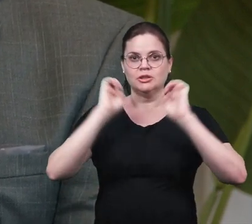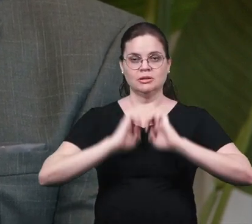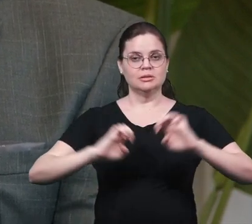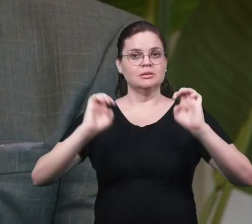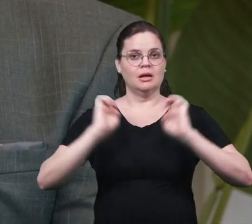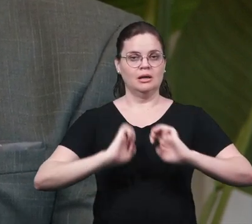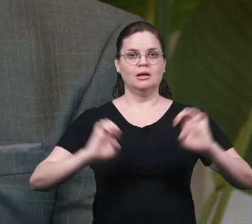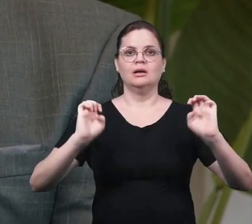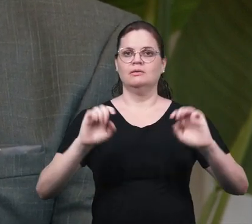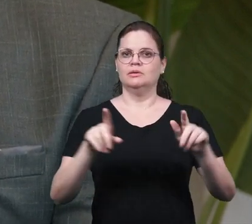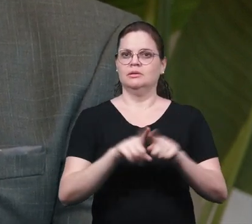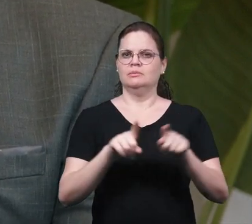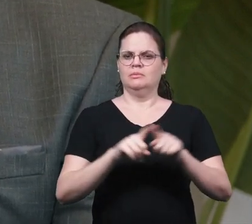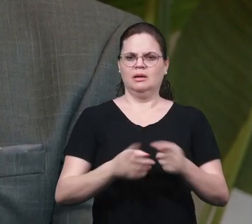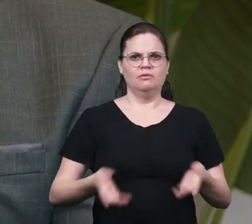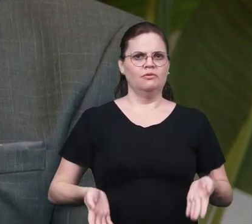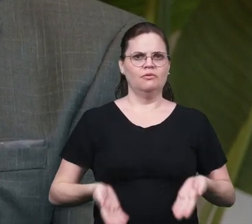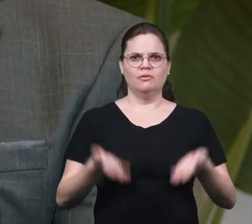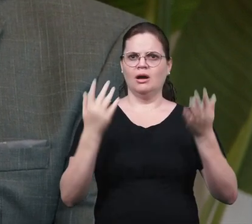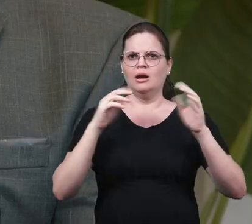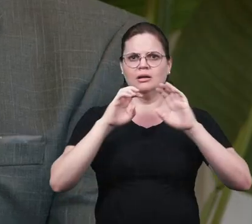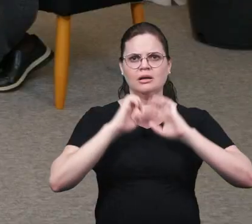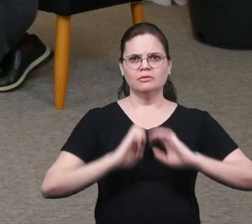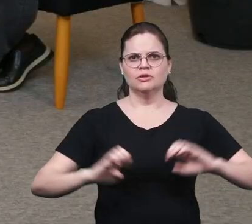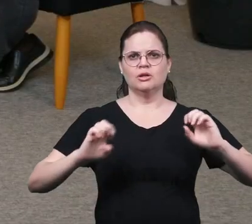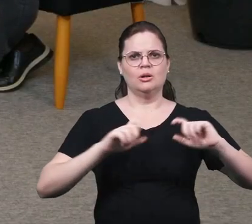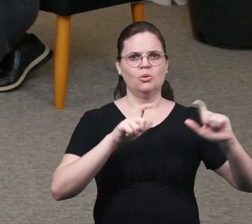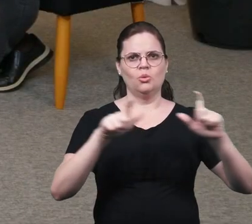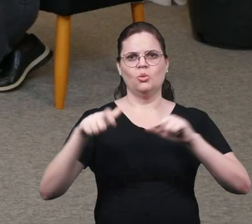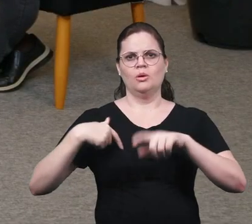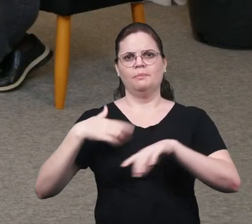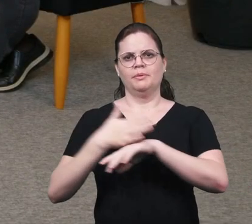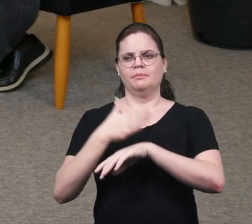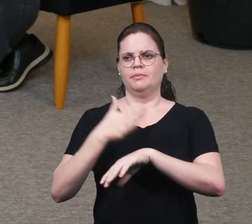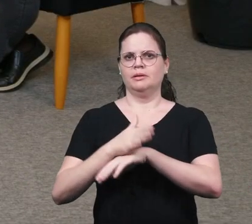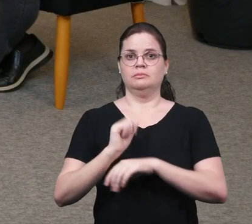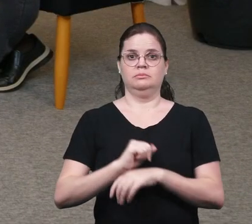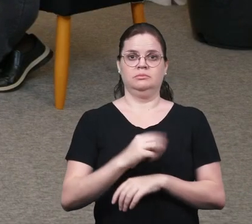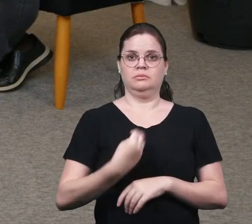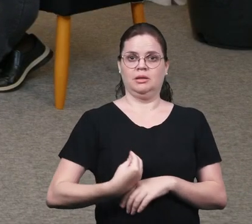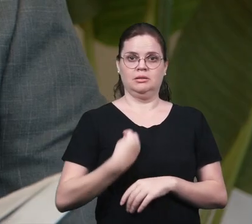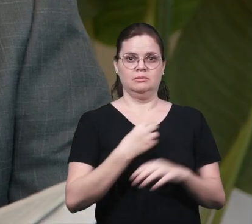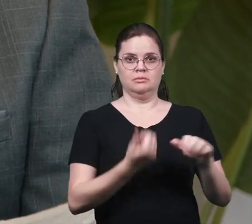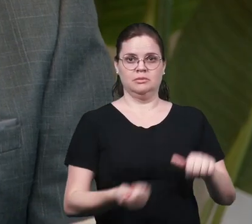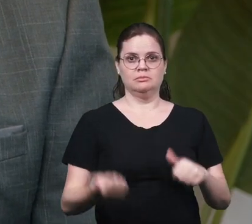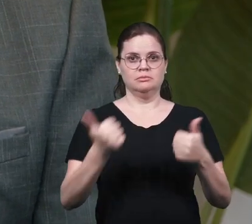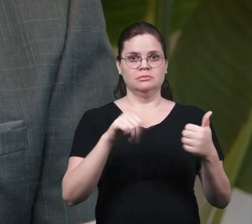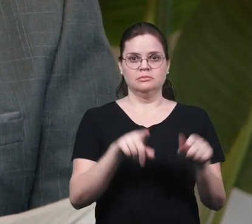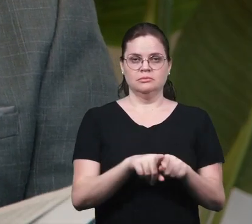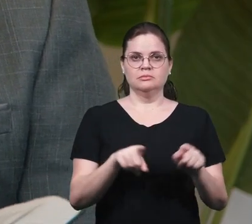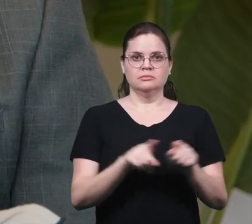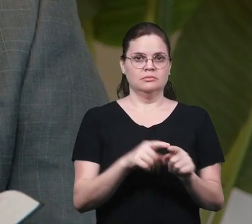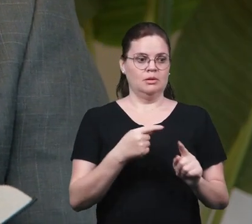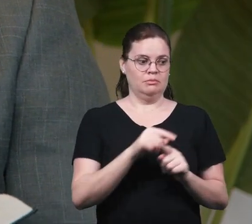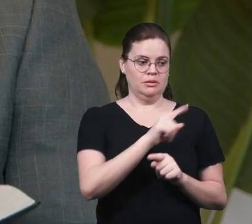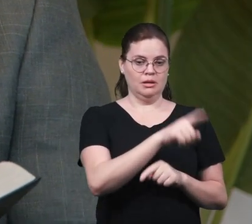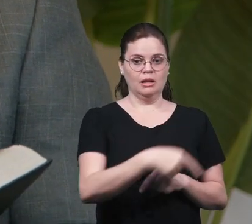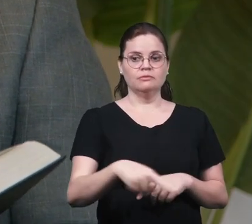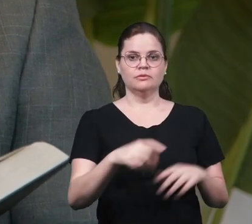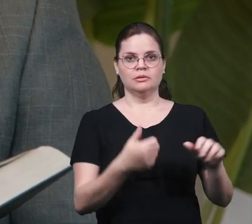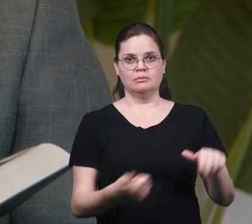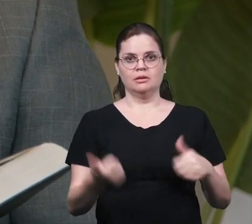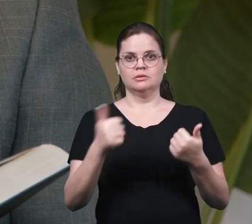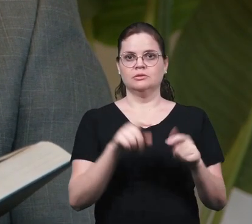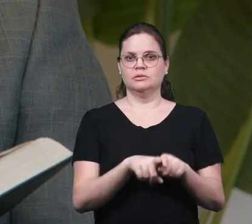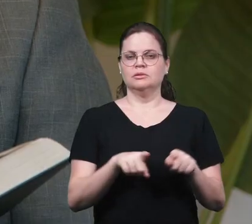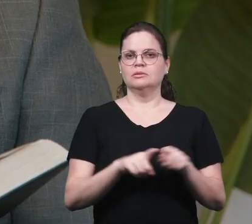evangelizar, em sair para evangelizar, em participar do batismo, porque ele desceu as águas ali,